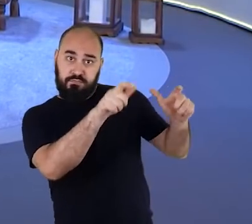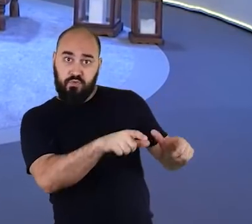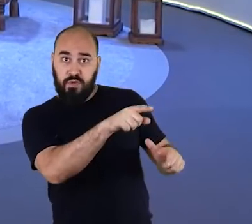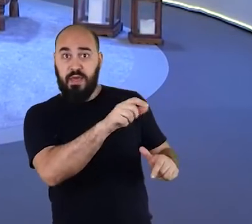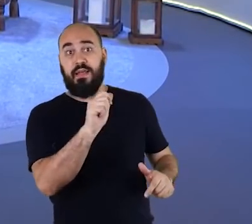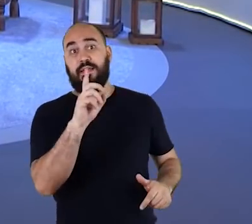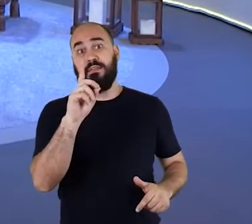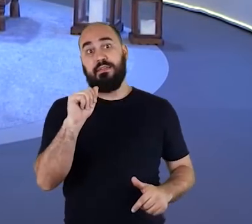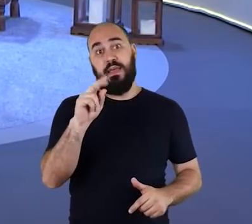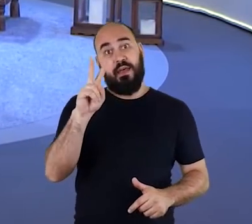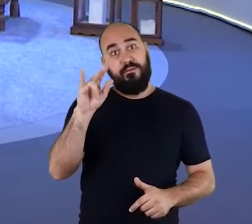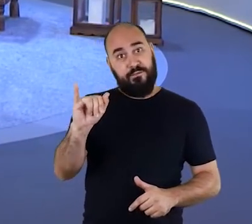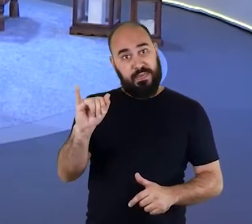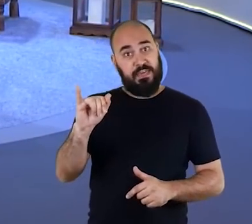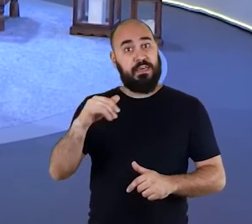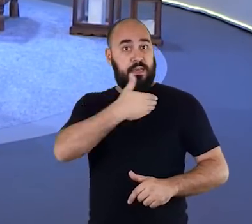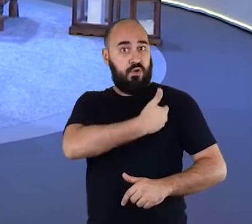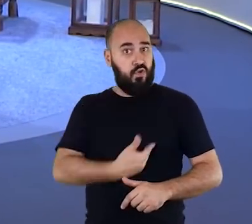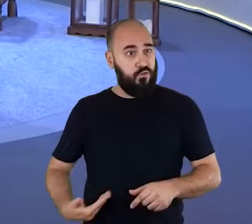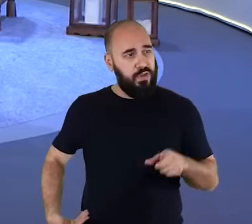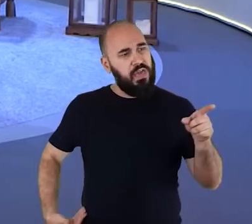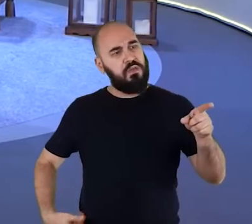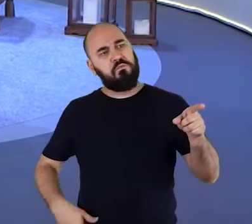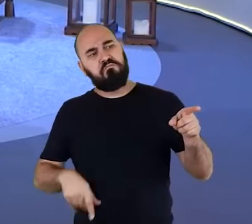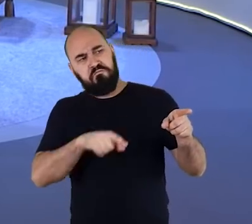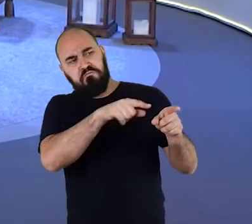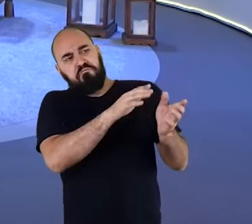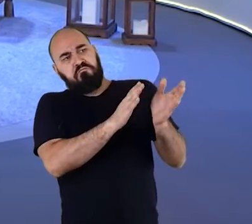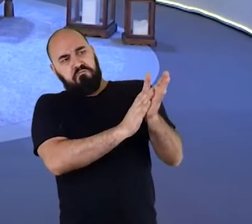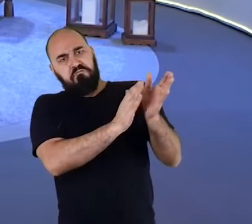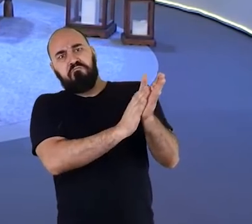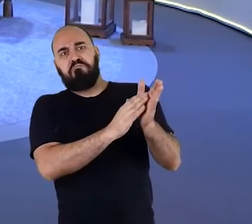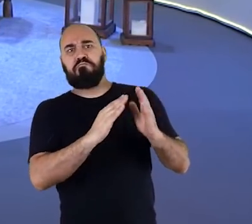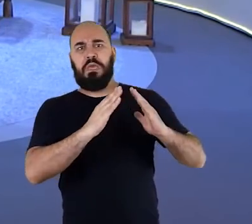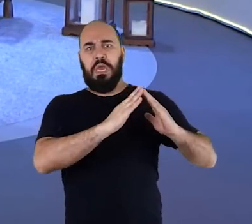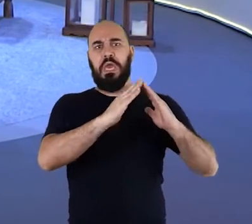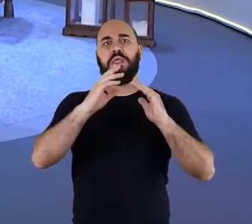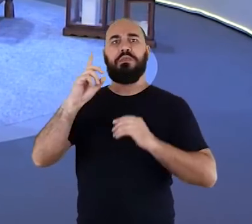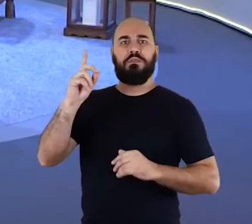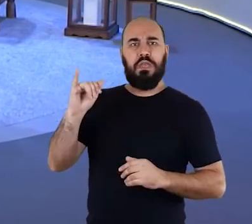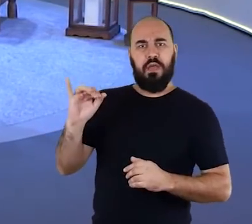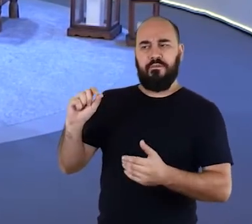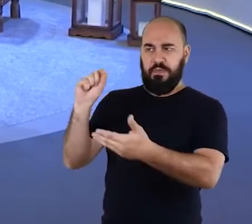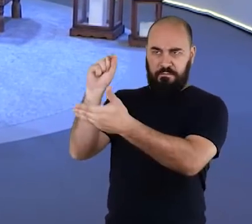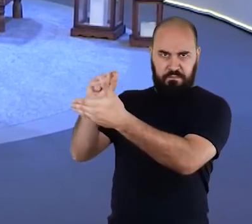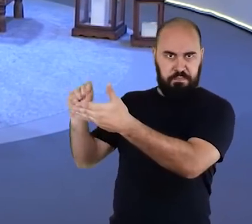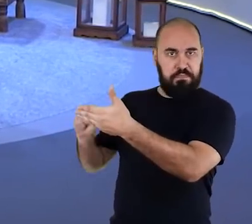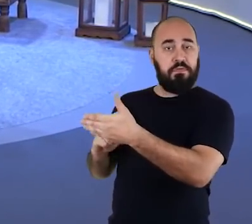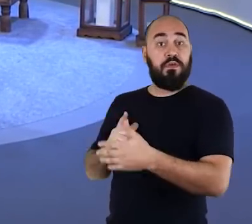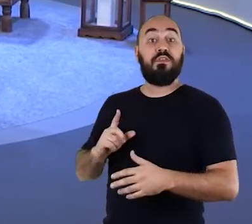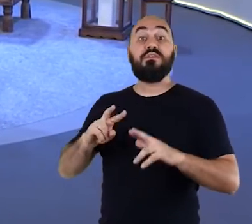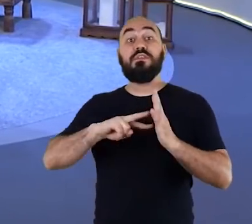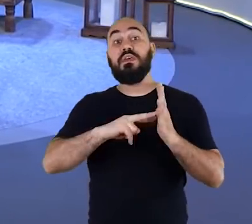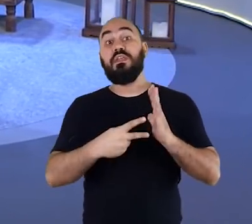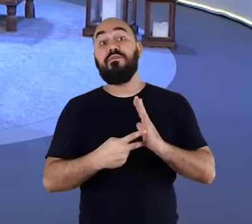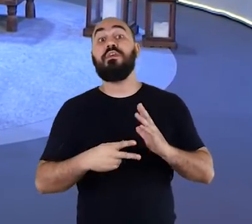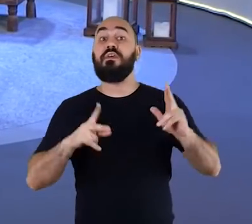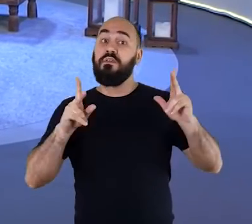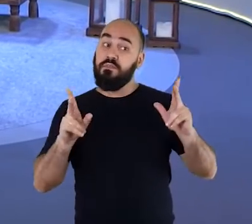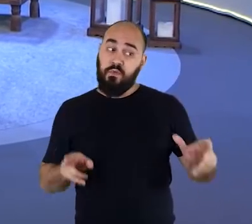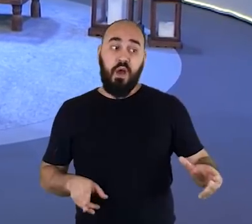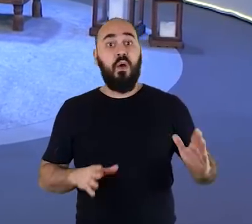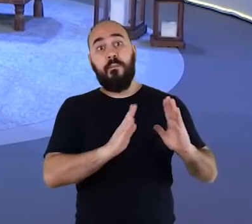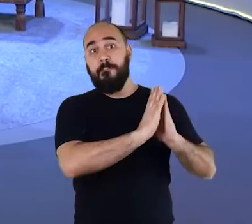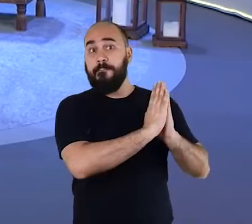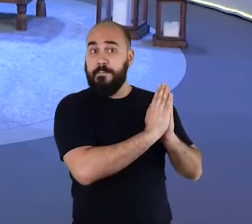isso significava que houve uma dinastia fundada por um rei chamado Davi, exatamente como a Bíblia apresenta.